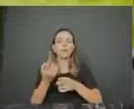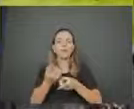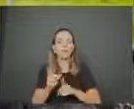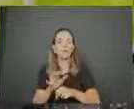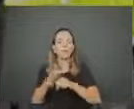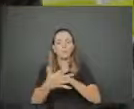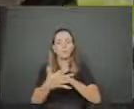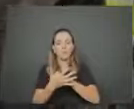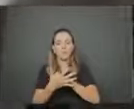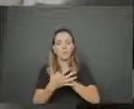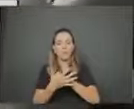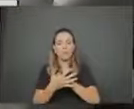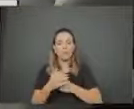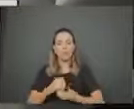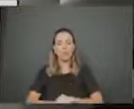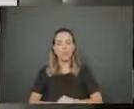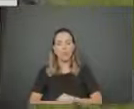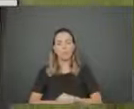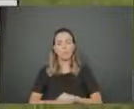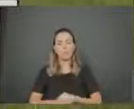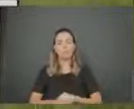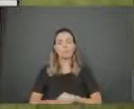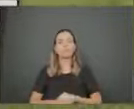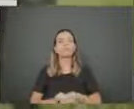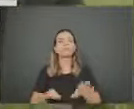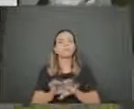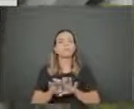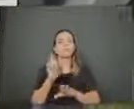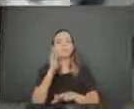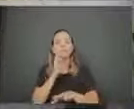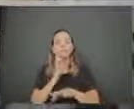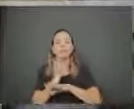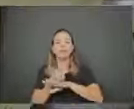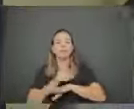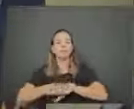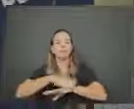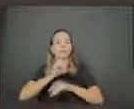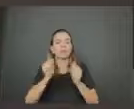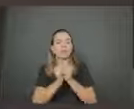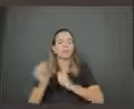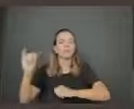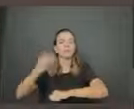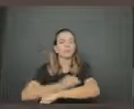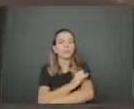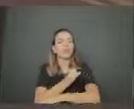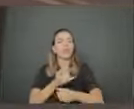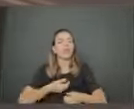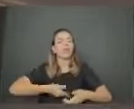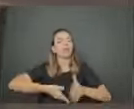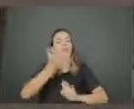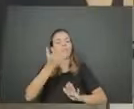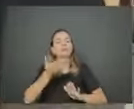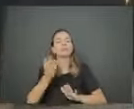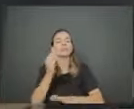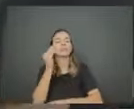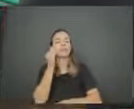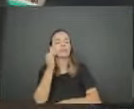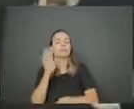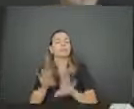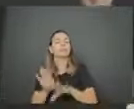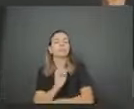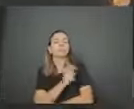transporte aéreo e rodoviário, garantimos mais agilidade na distribuição dos testes e das vacinas. Atuamos também no controle das medidas